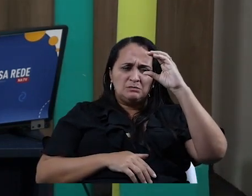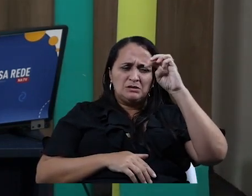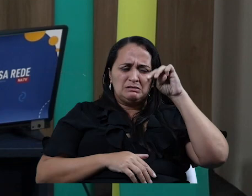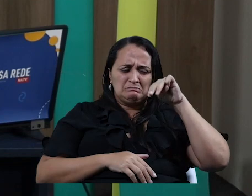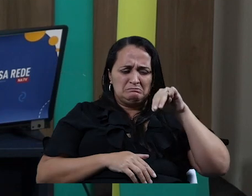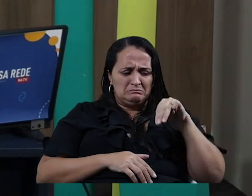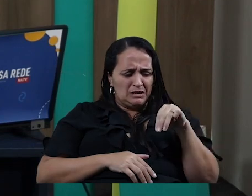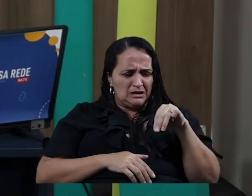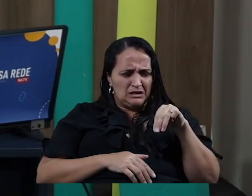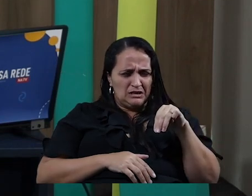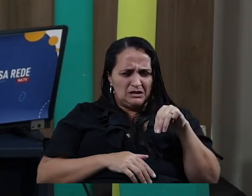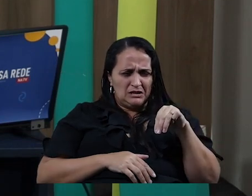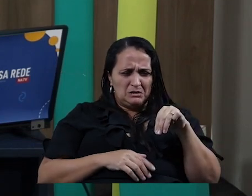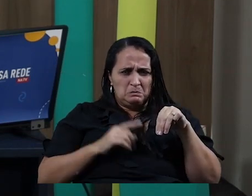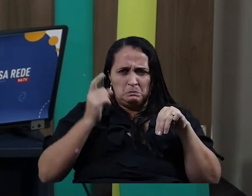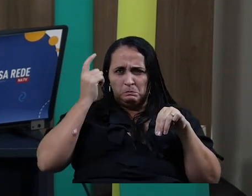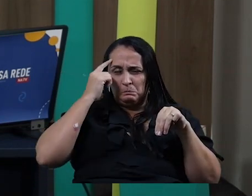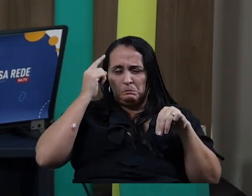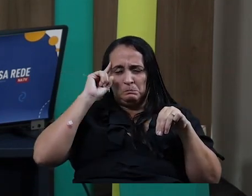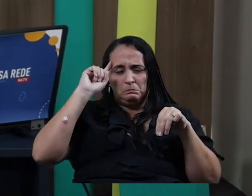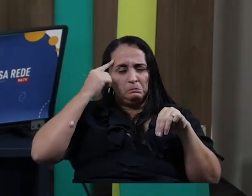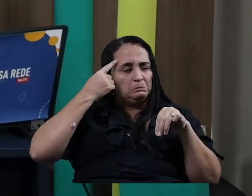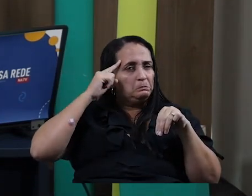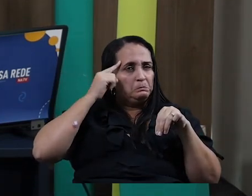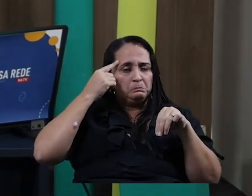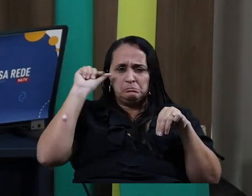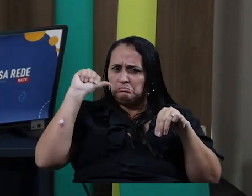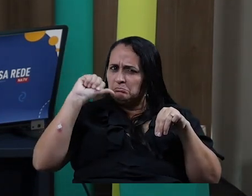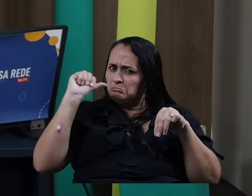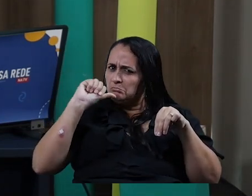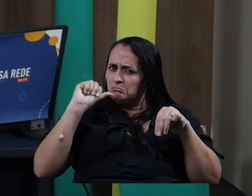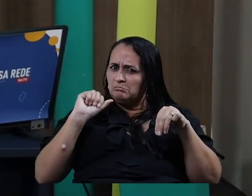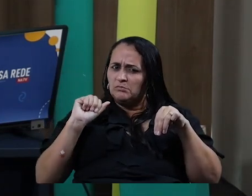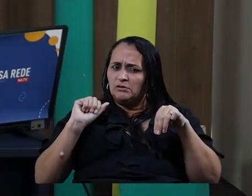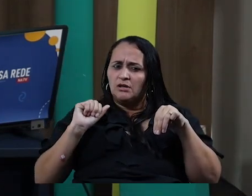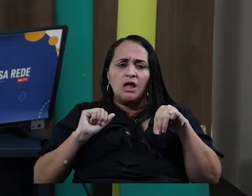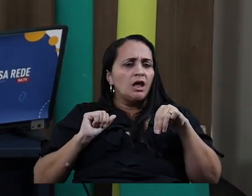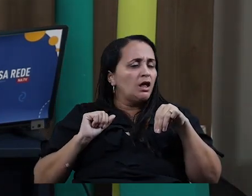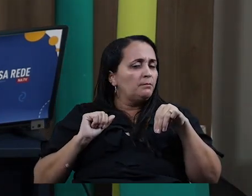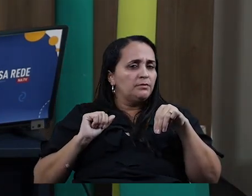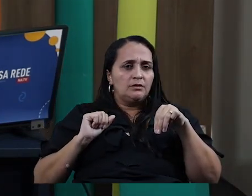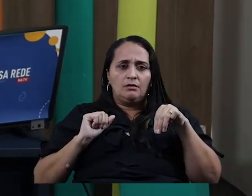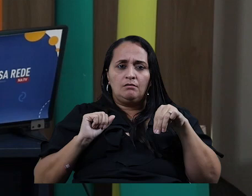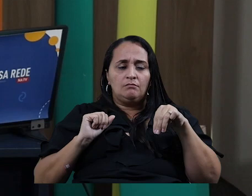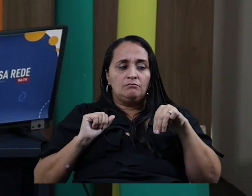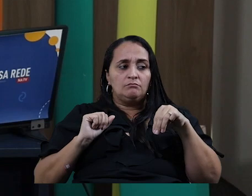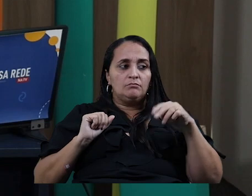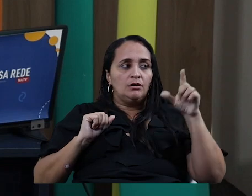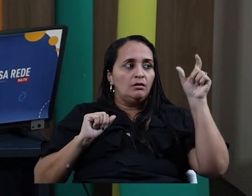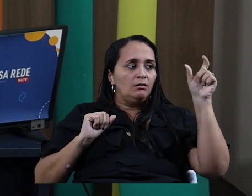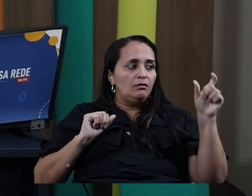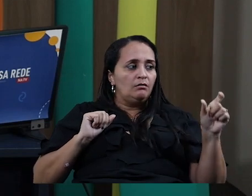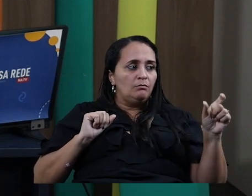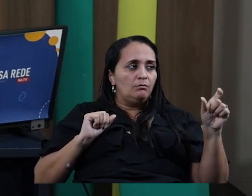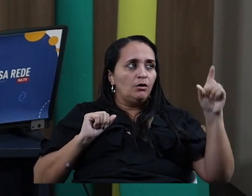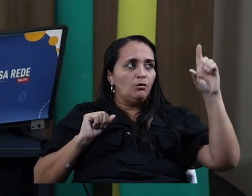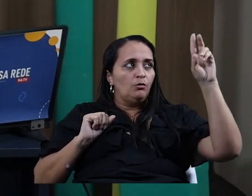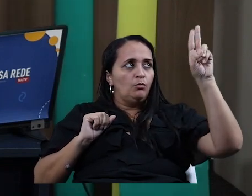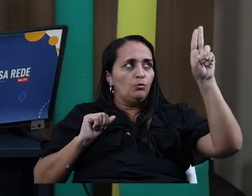me. Ele estava muito lelé mesmo quando ele fez isso. Não era M. A terceira haste tem que ser